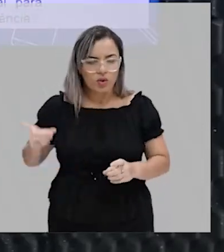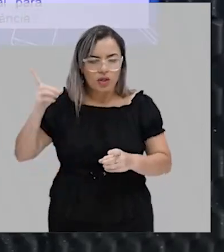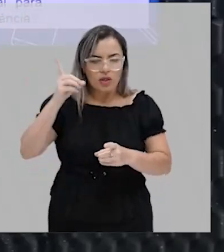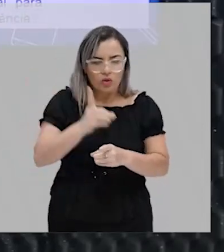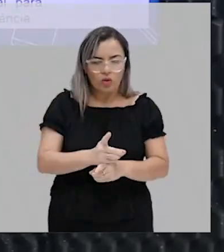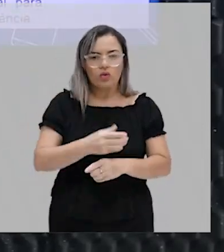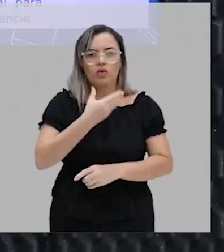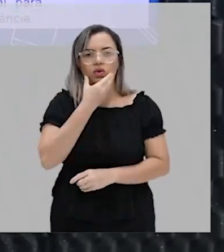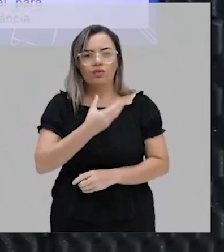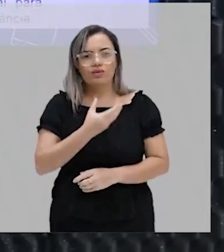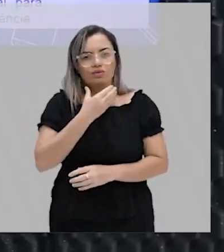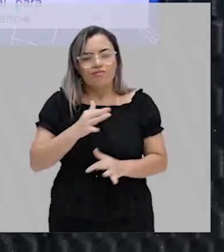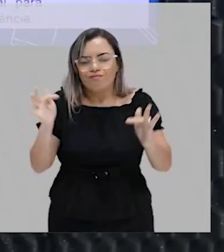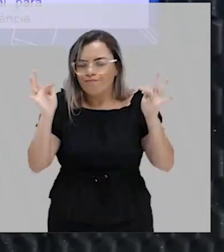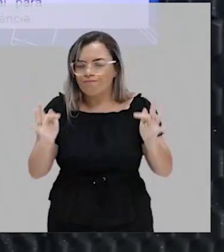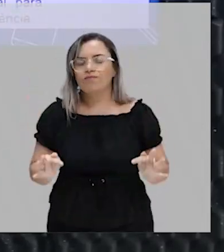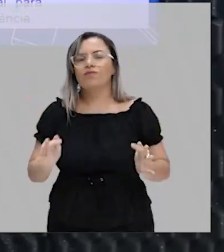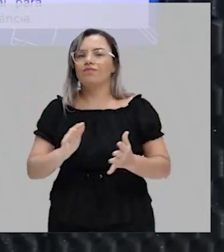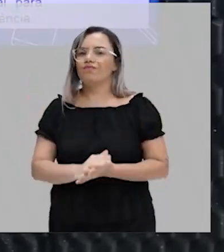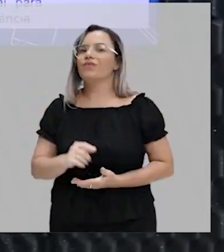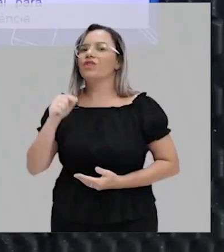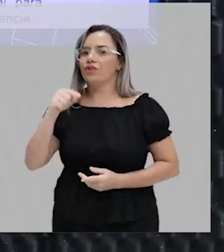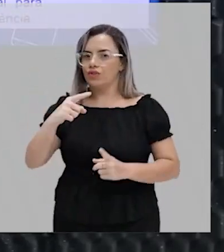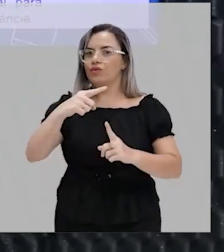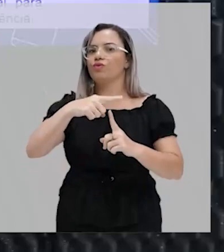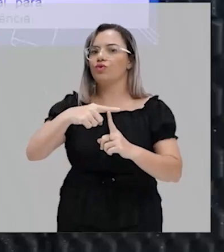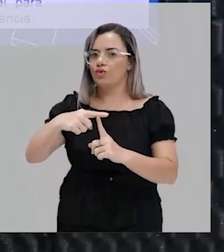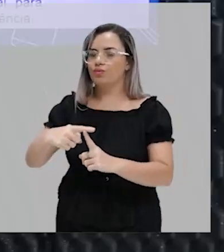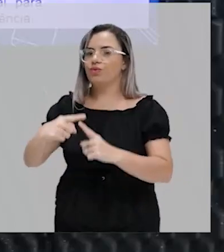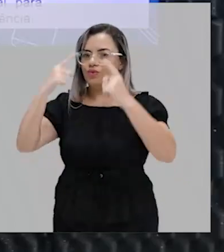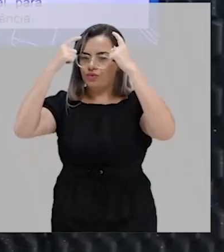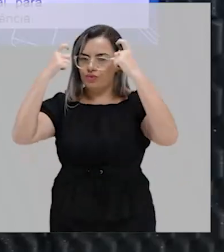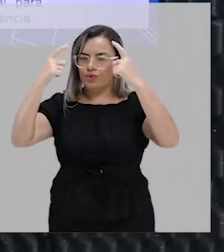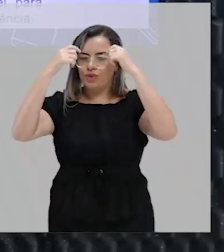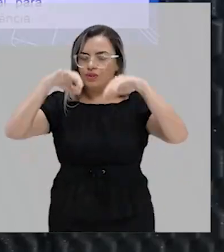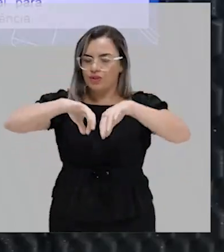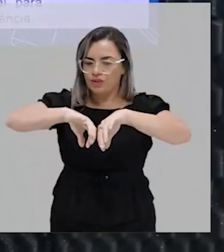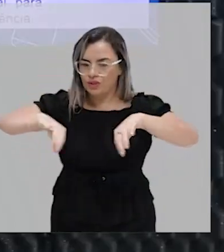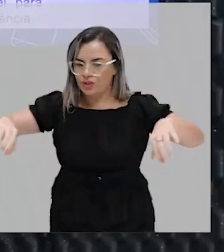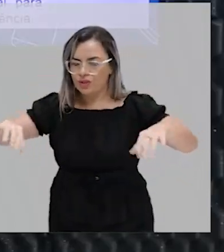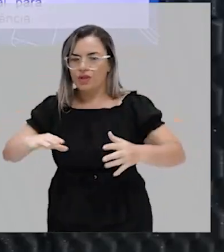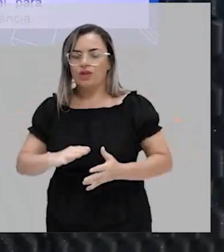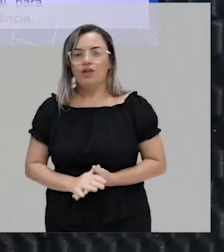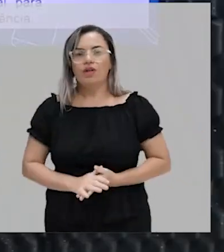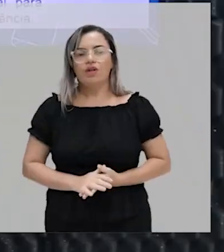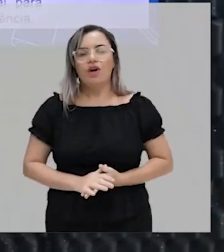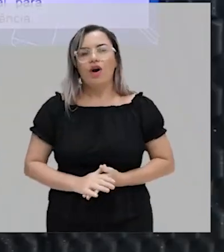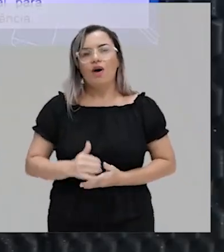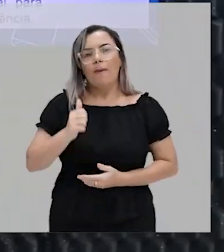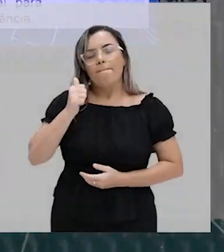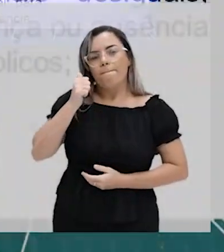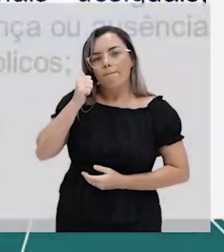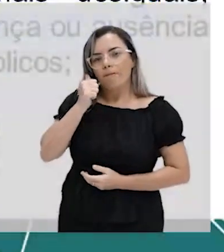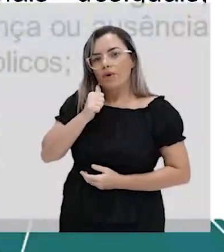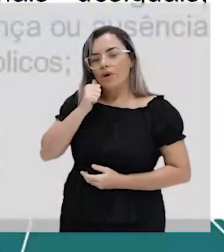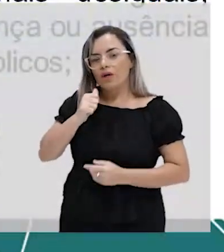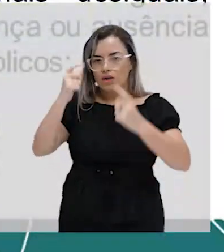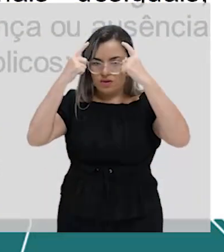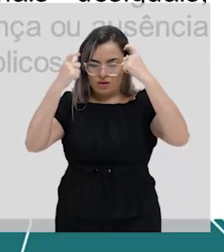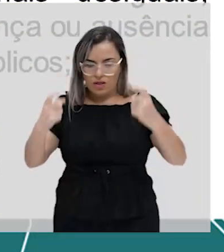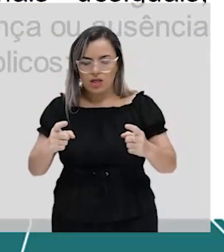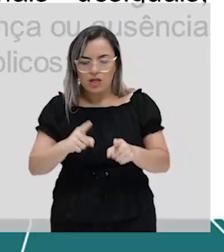também é tipo de violência. Violência física, emocional, violência contra a mulher, violência infantil. Não esqueça, galera, tá?